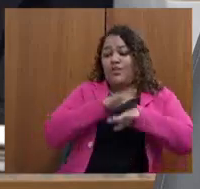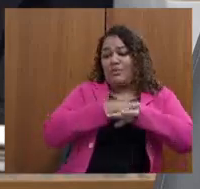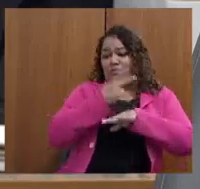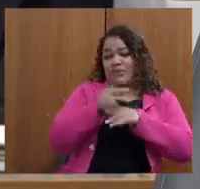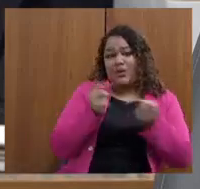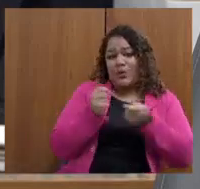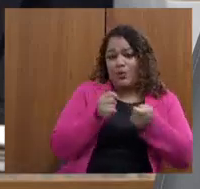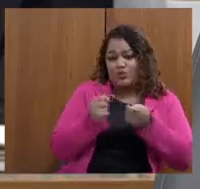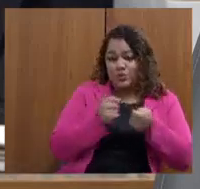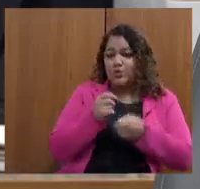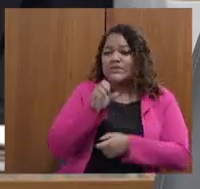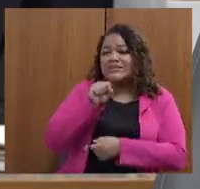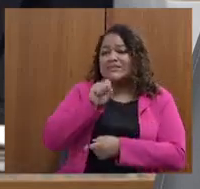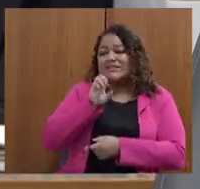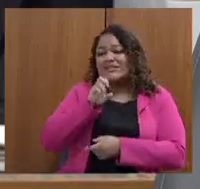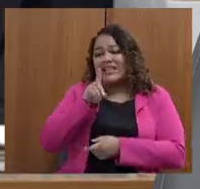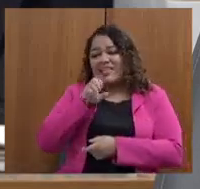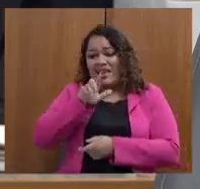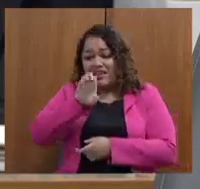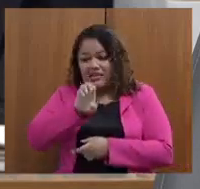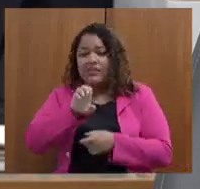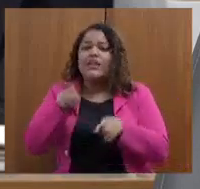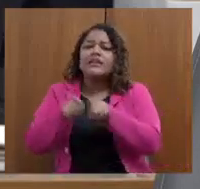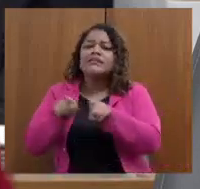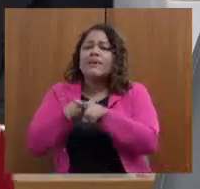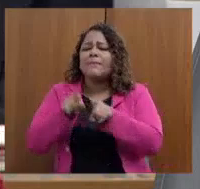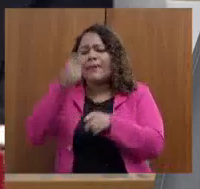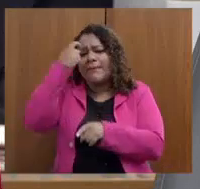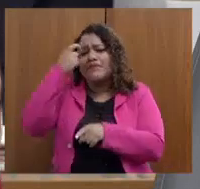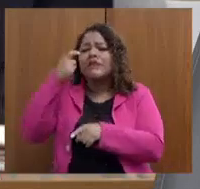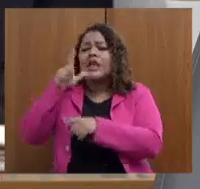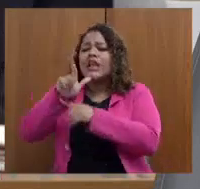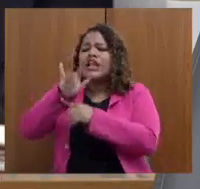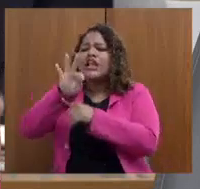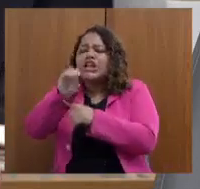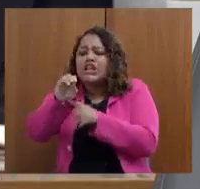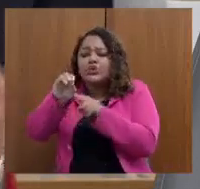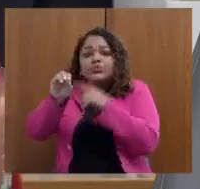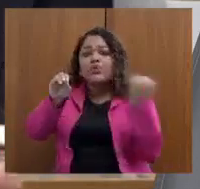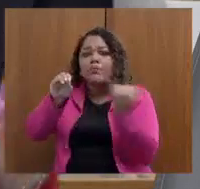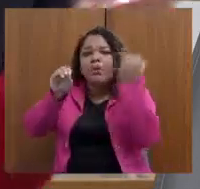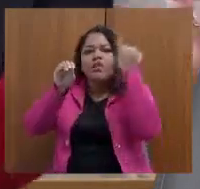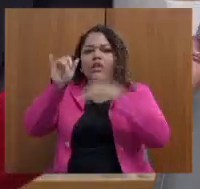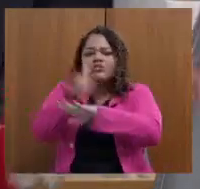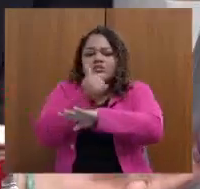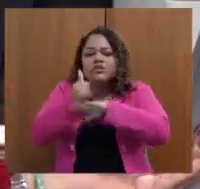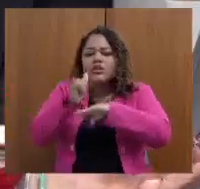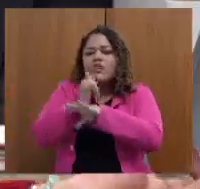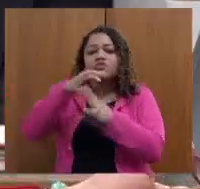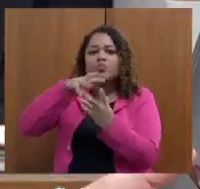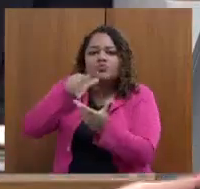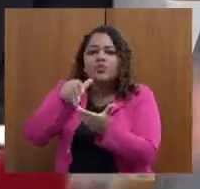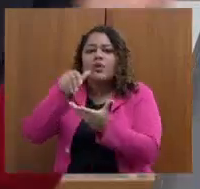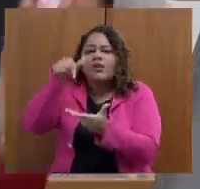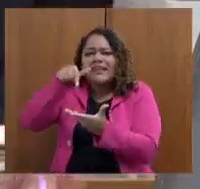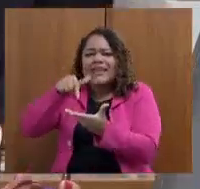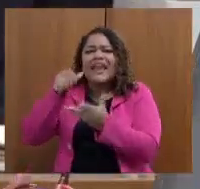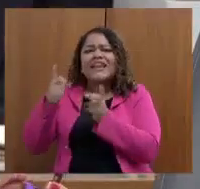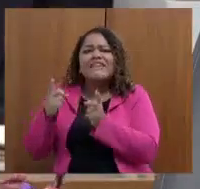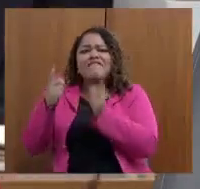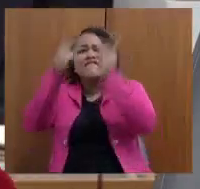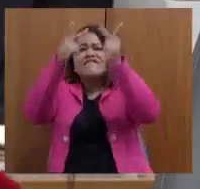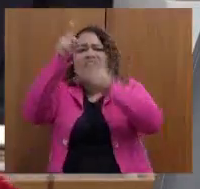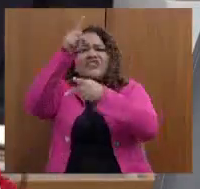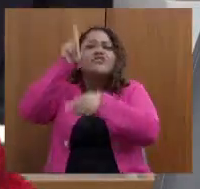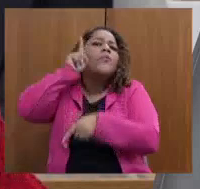momento de que o lítio tá tendo uma visão tão estratégica Mundial que ele está sendo vendido como Vale do lítio nos Estados Unidos é tão